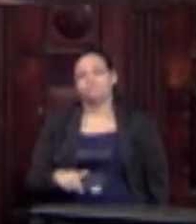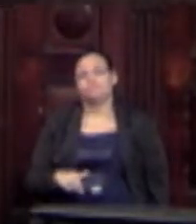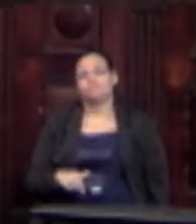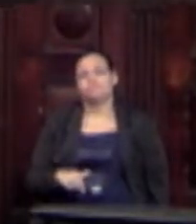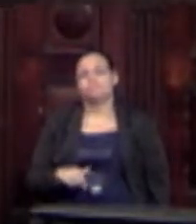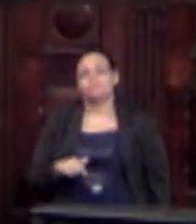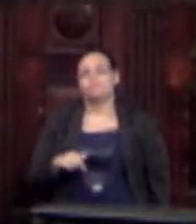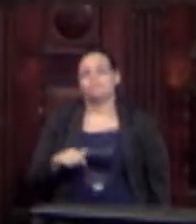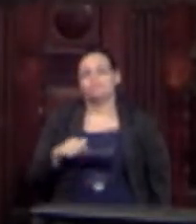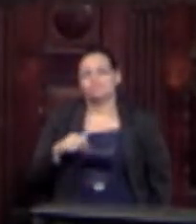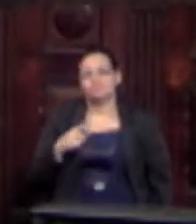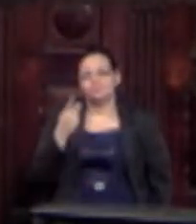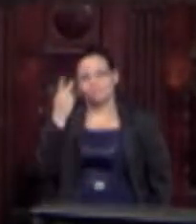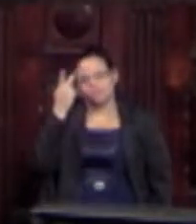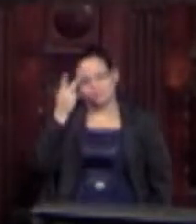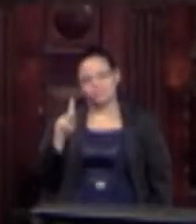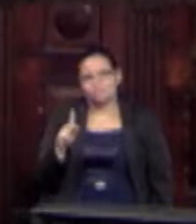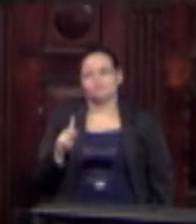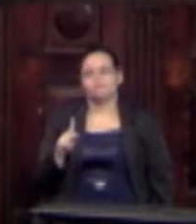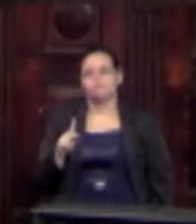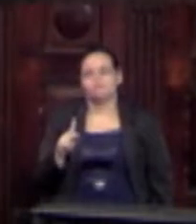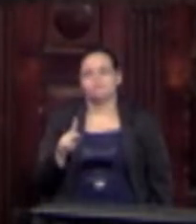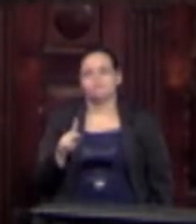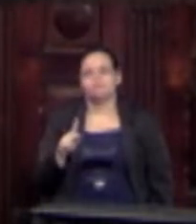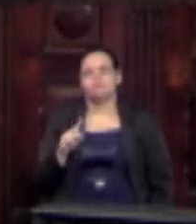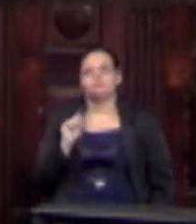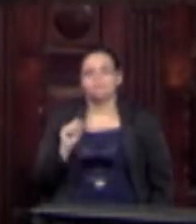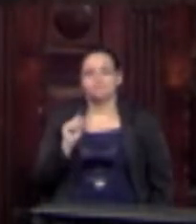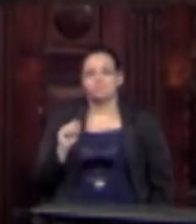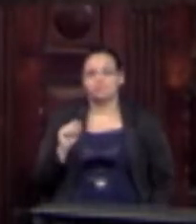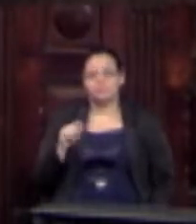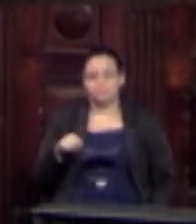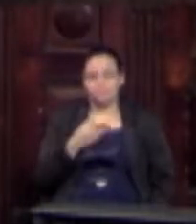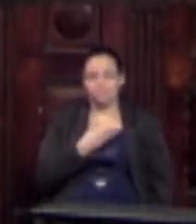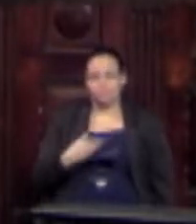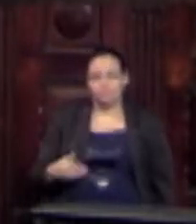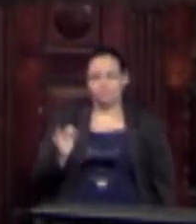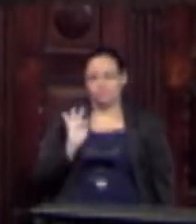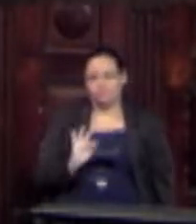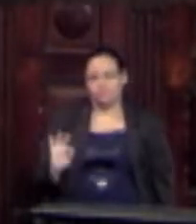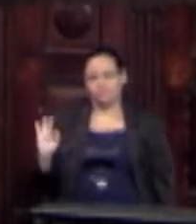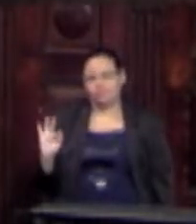é sobre a forma em que a União